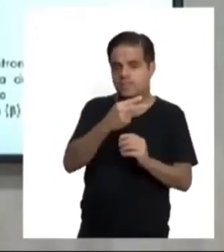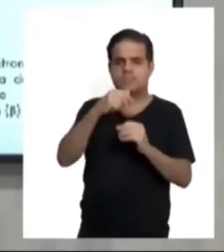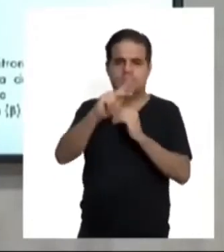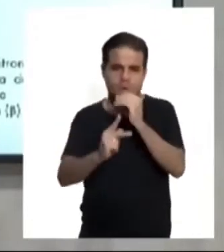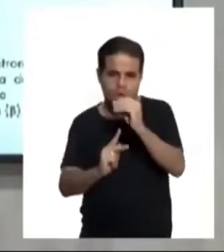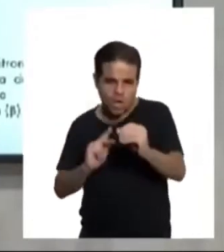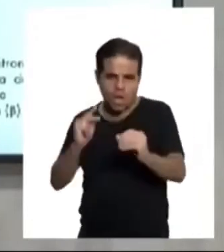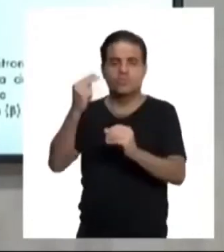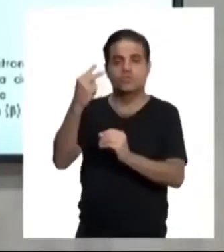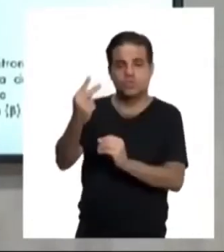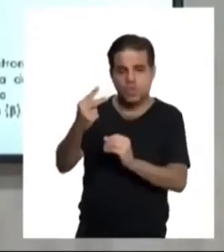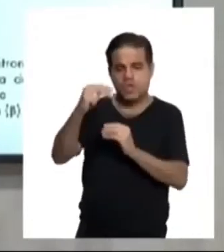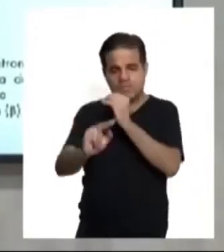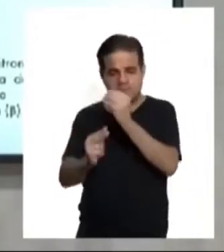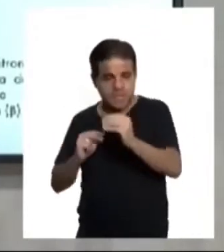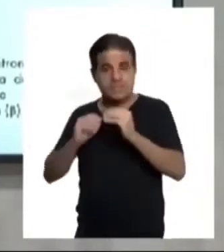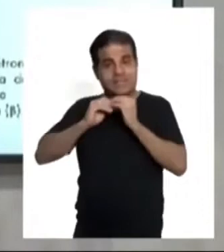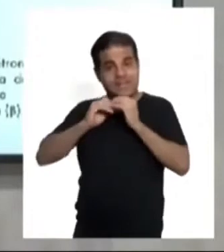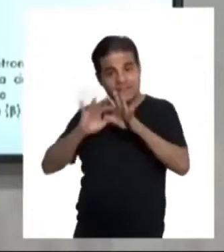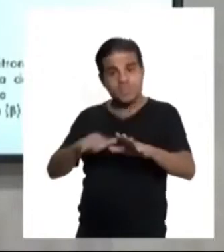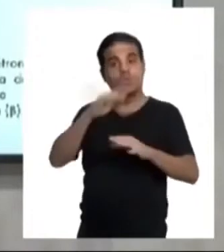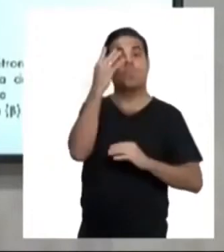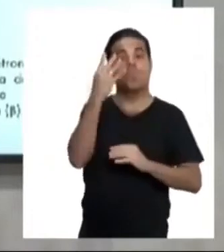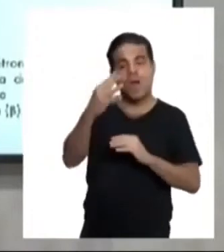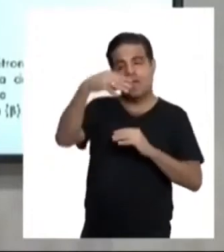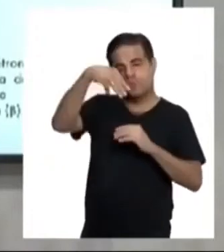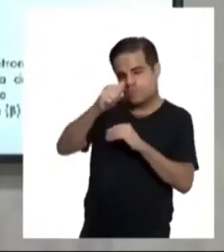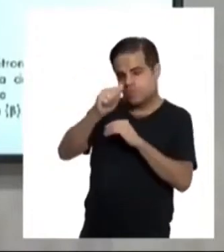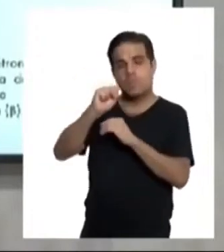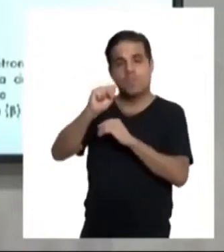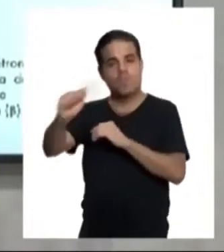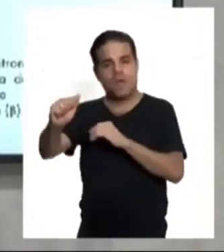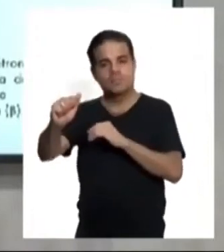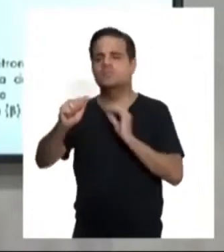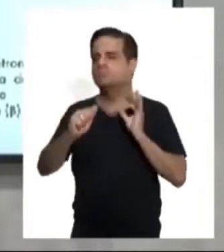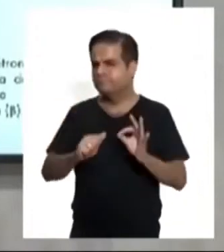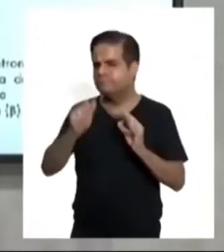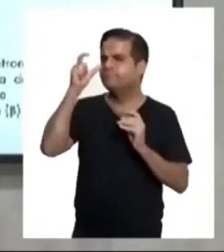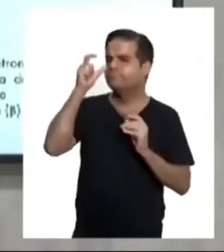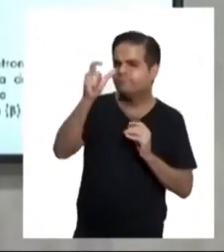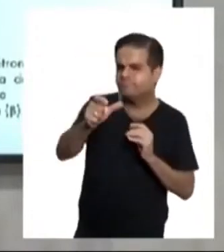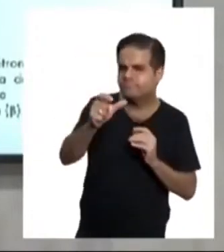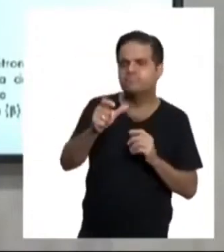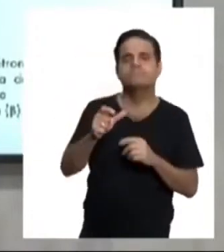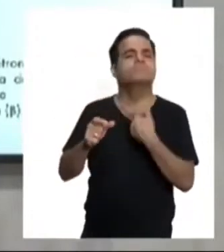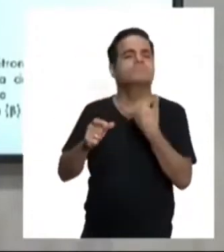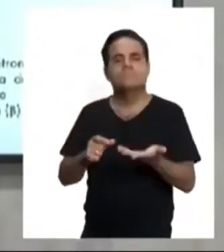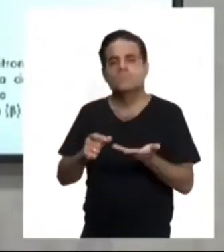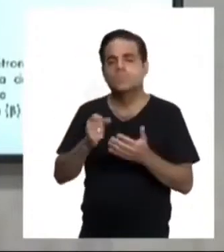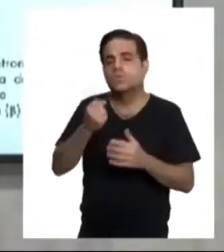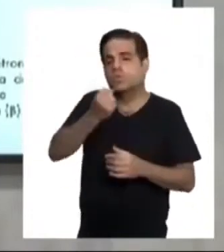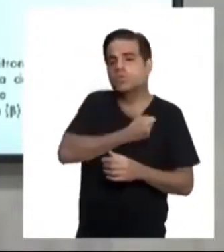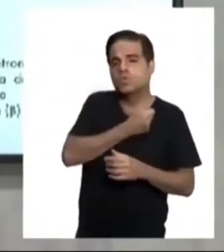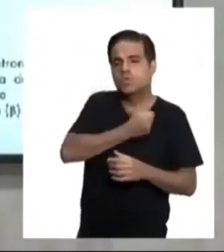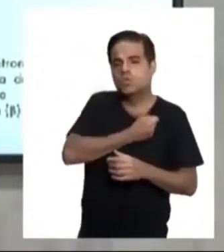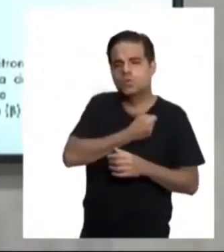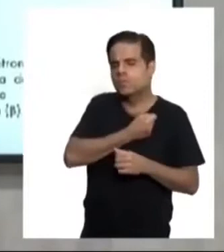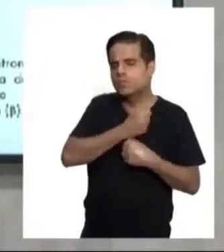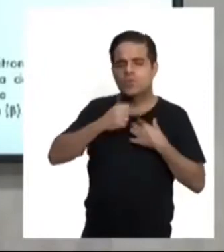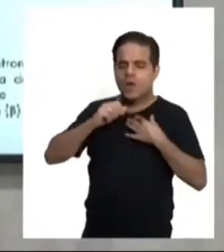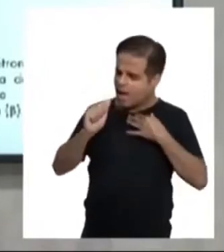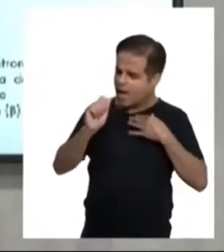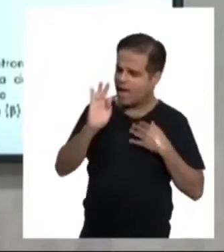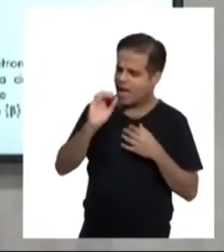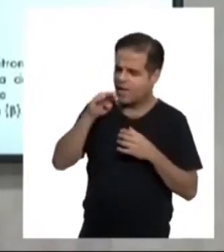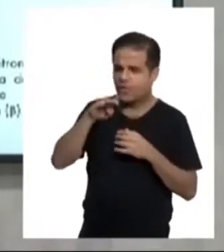você está emitindo 4 de massa. Olha só que interessante. E quanto de número atômico? 2. Por que é número